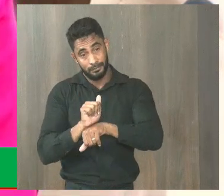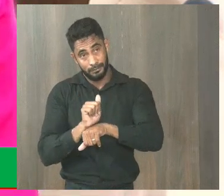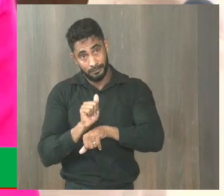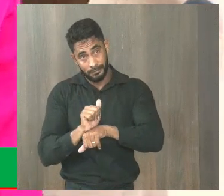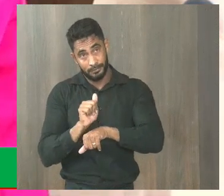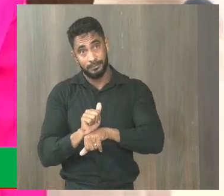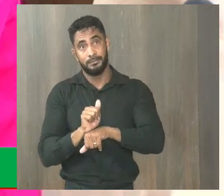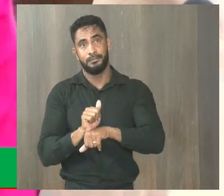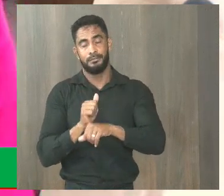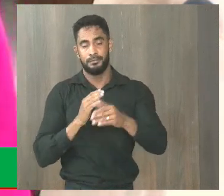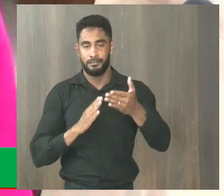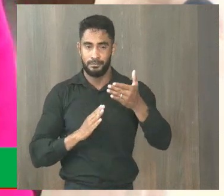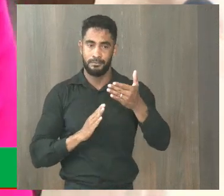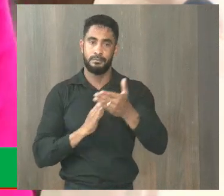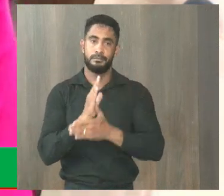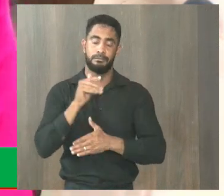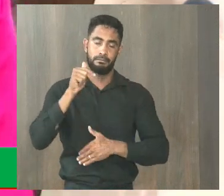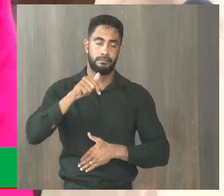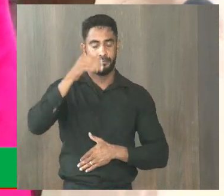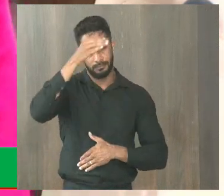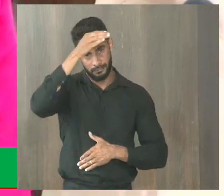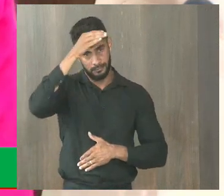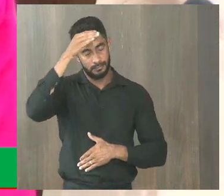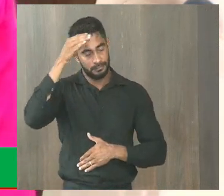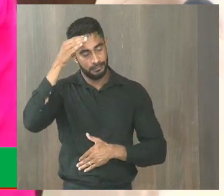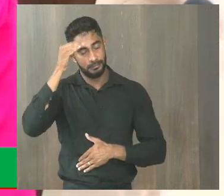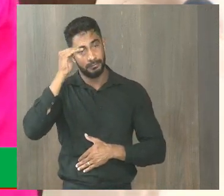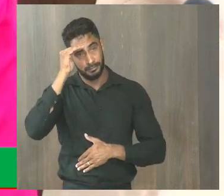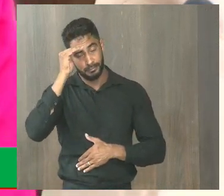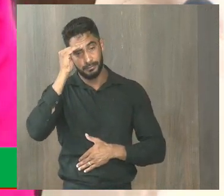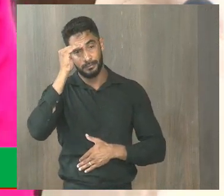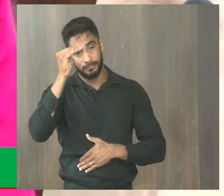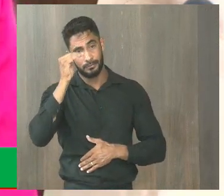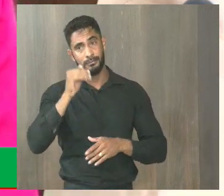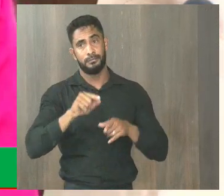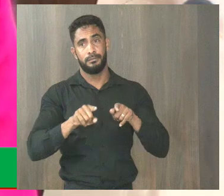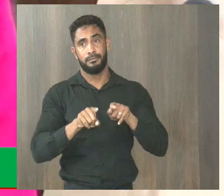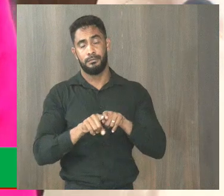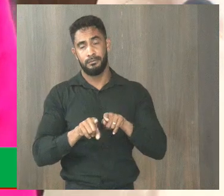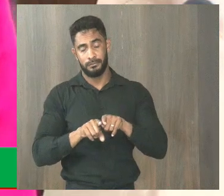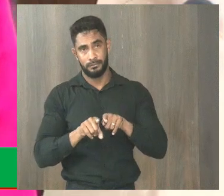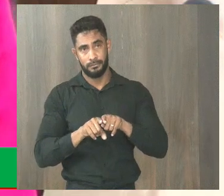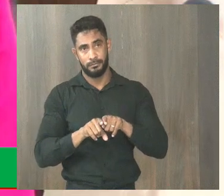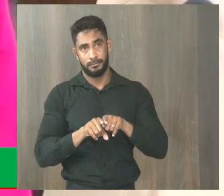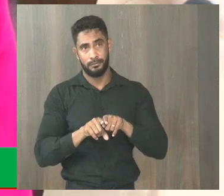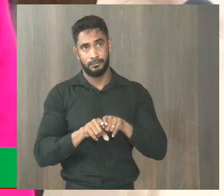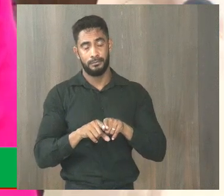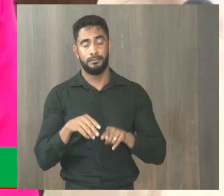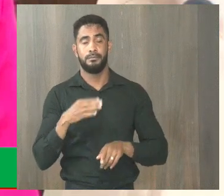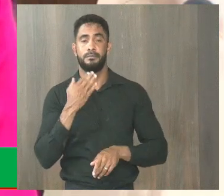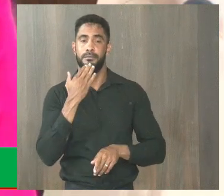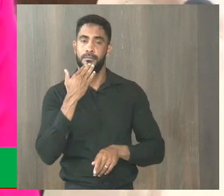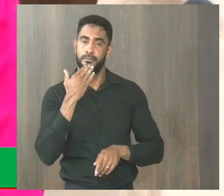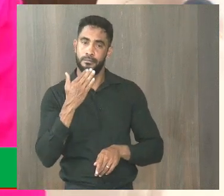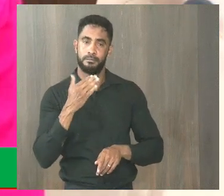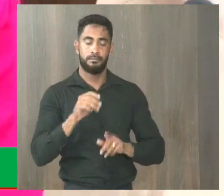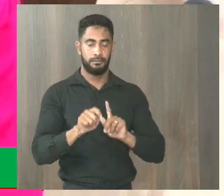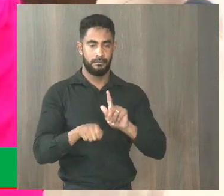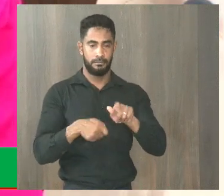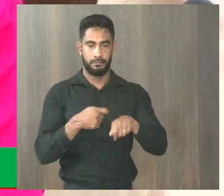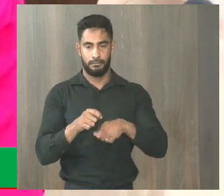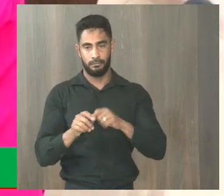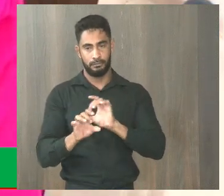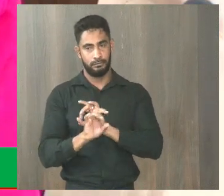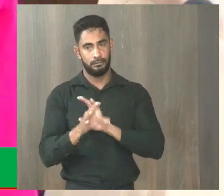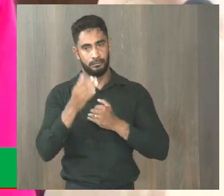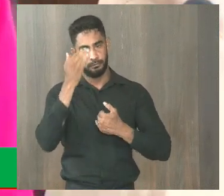que seja aprovado por esta casa, que seja atendido também essa demanda pela administração. No